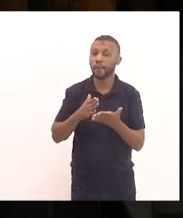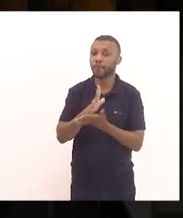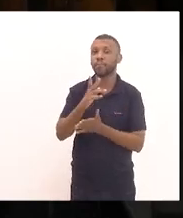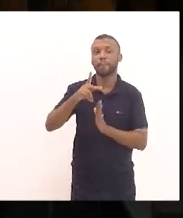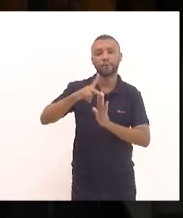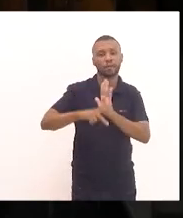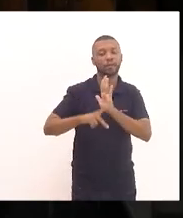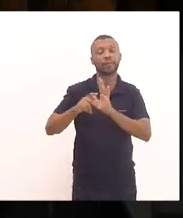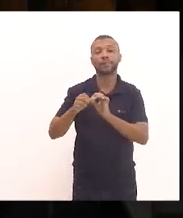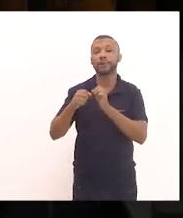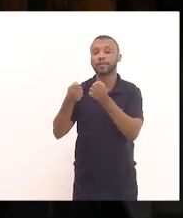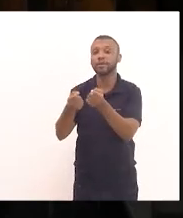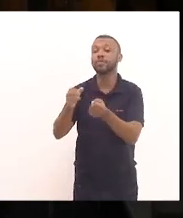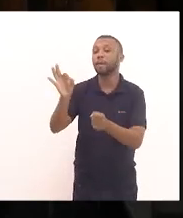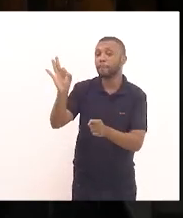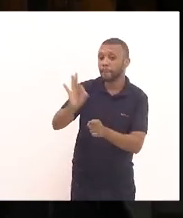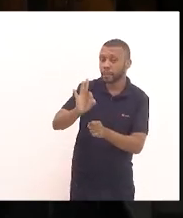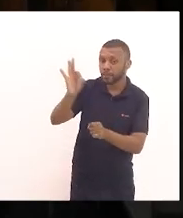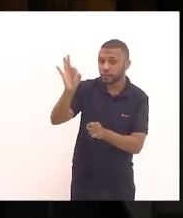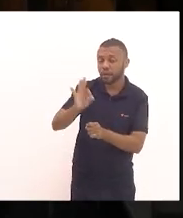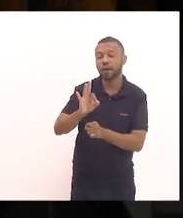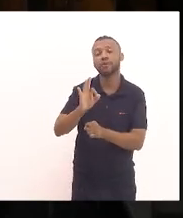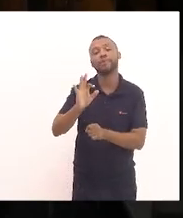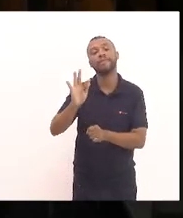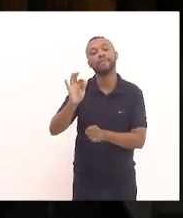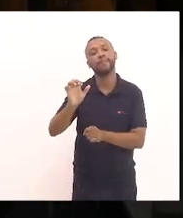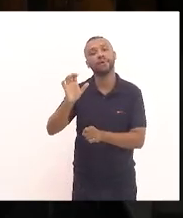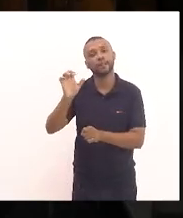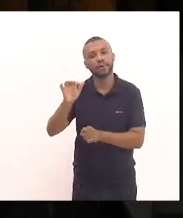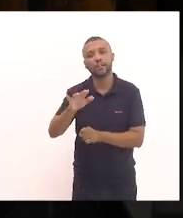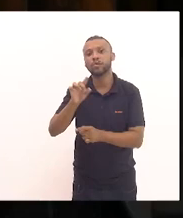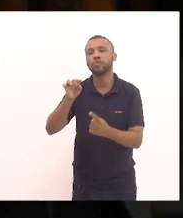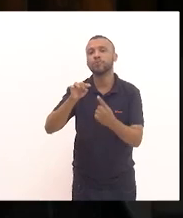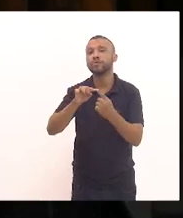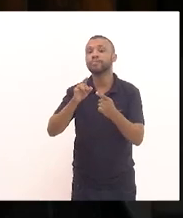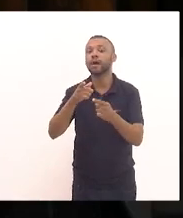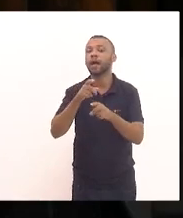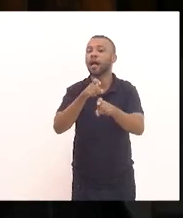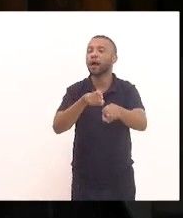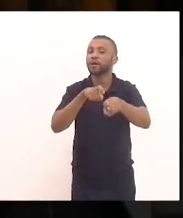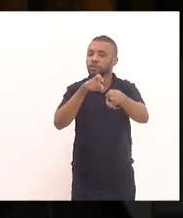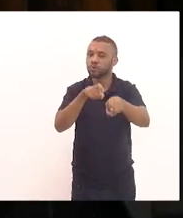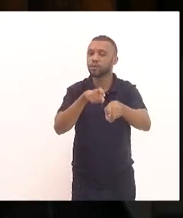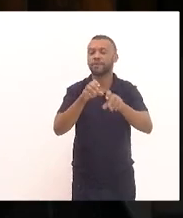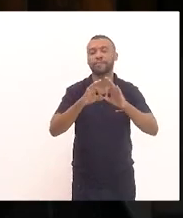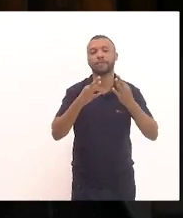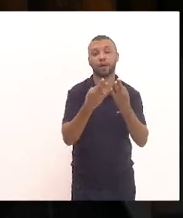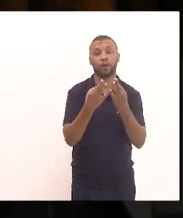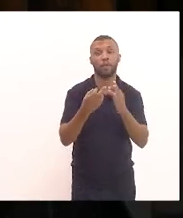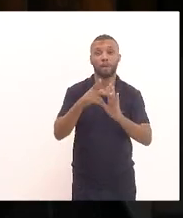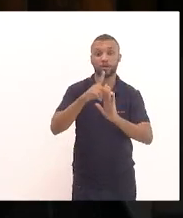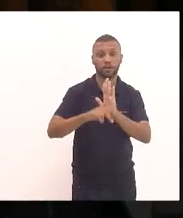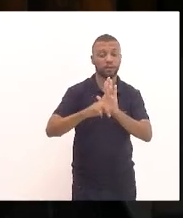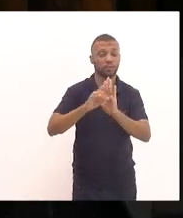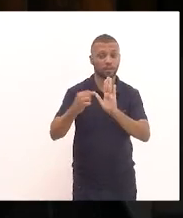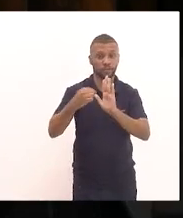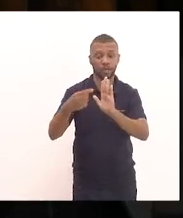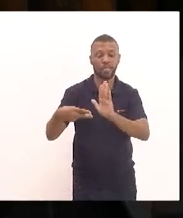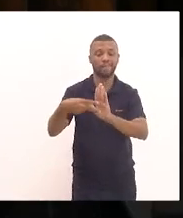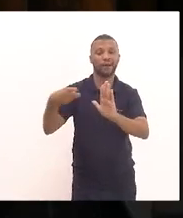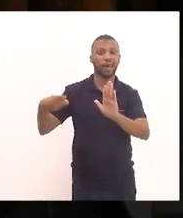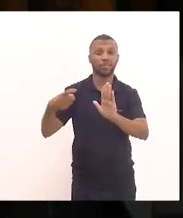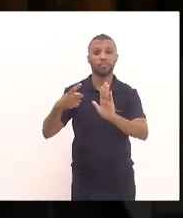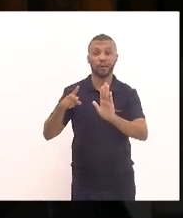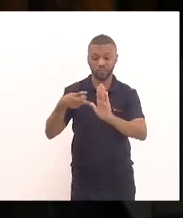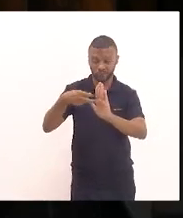um percentual do FECAM para a agricultura familiar. O projeto foi vetado, mas nós derrubamos o veto e